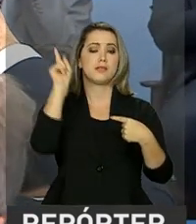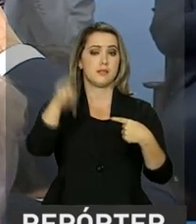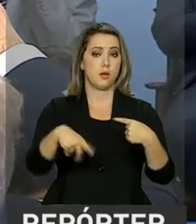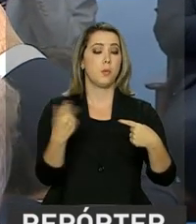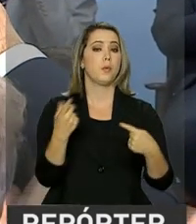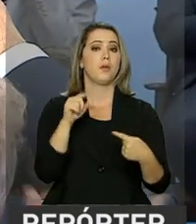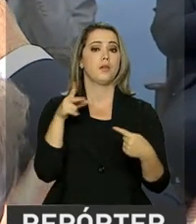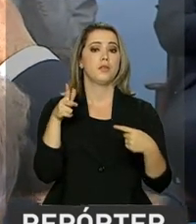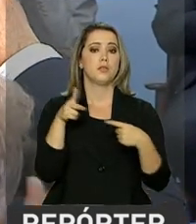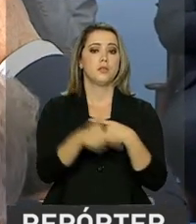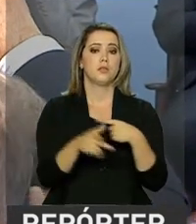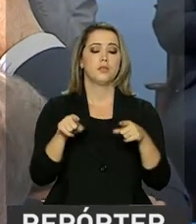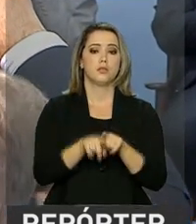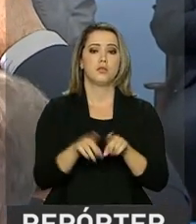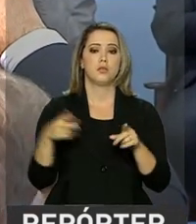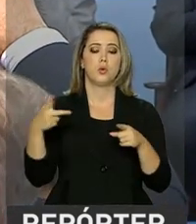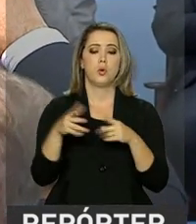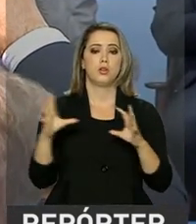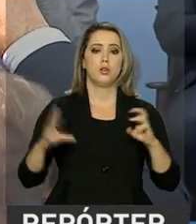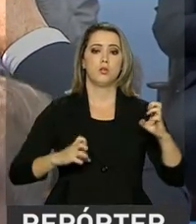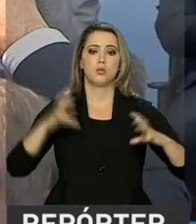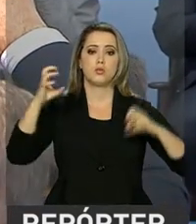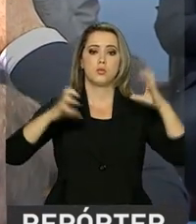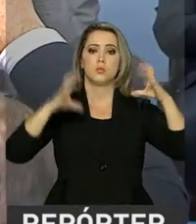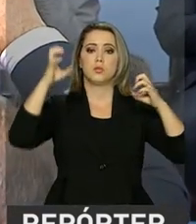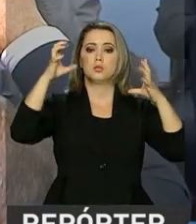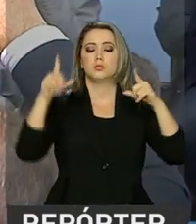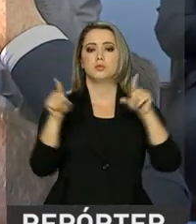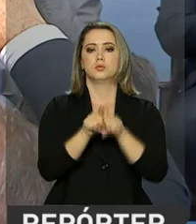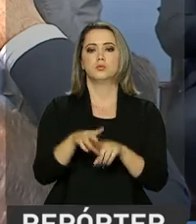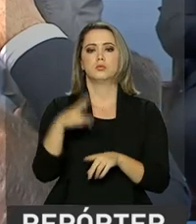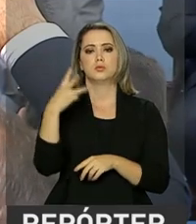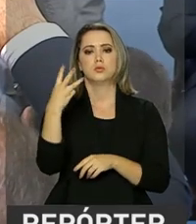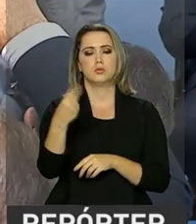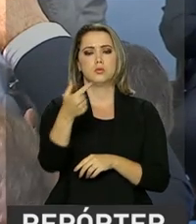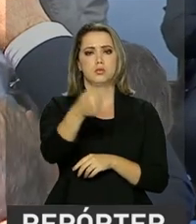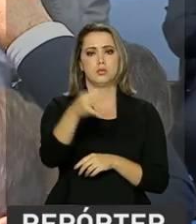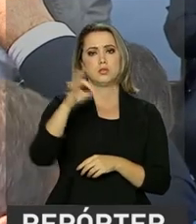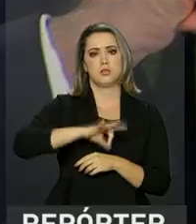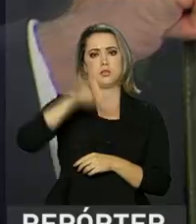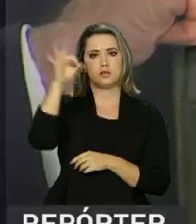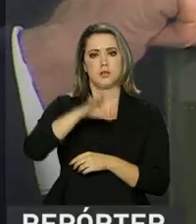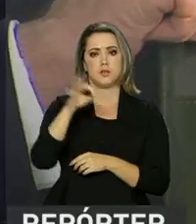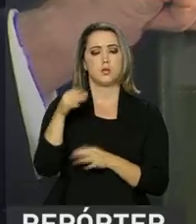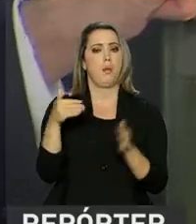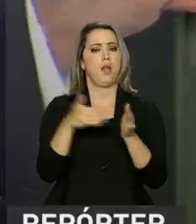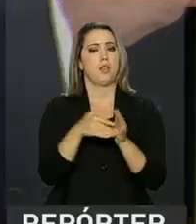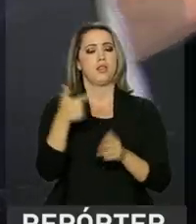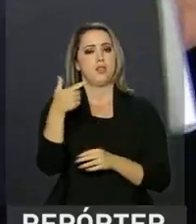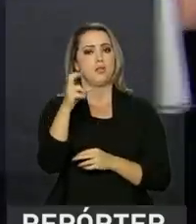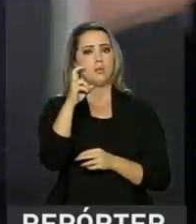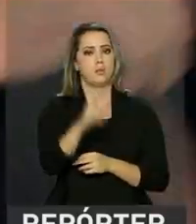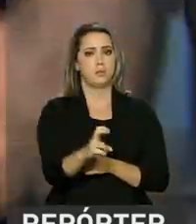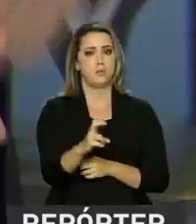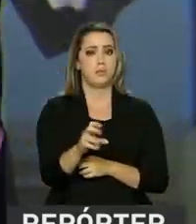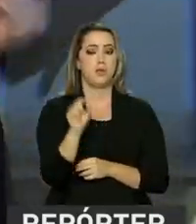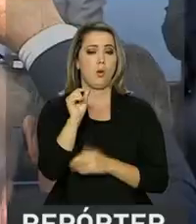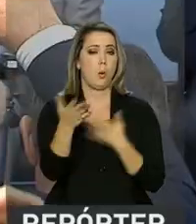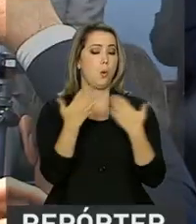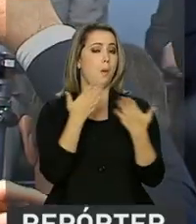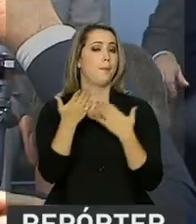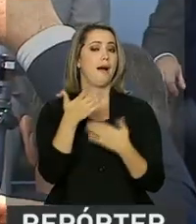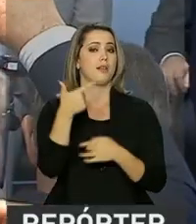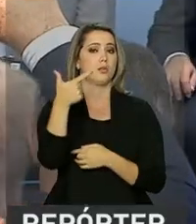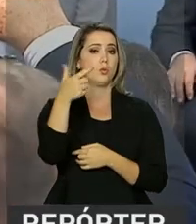compromete a cortar as emissões de gases do efeito estufa em 37% até 2025 em relação